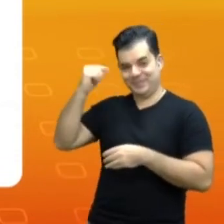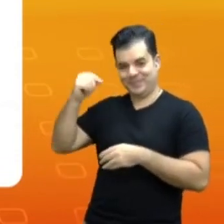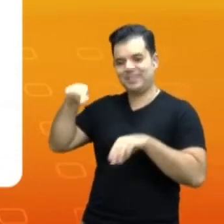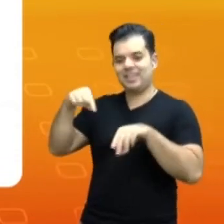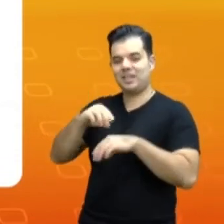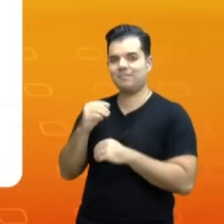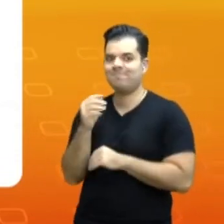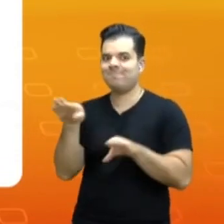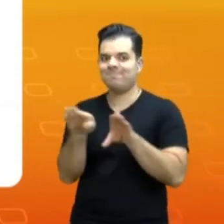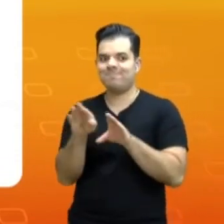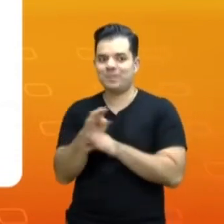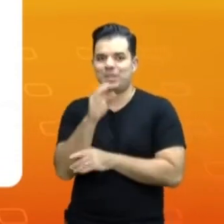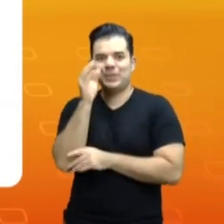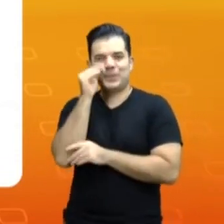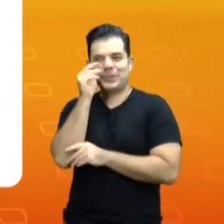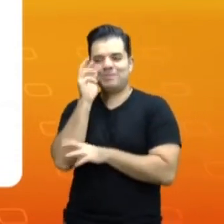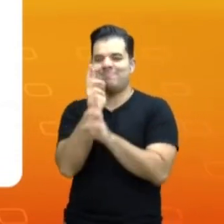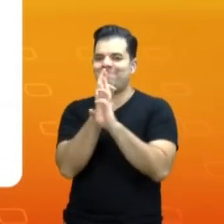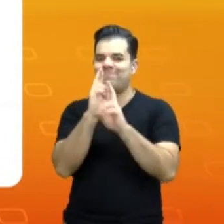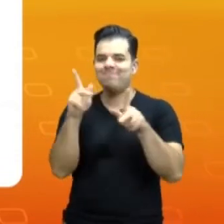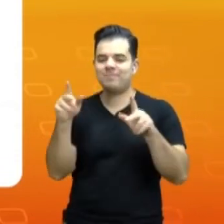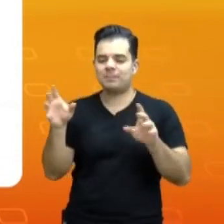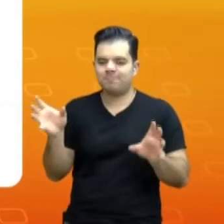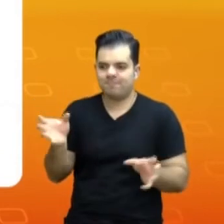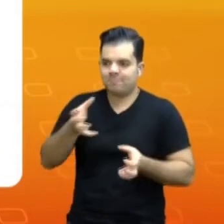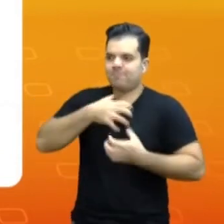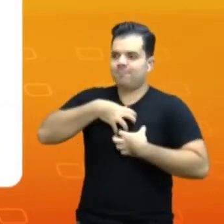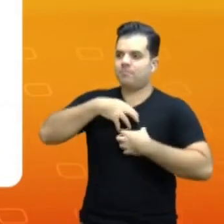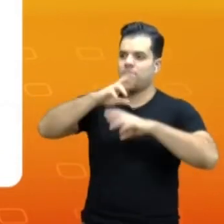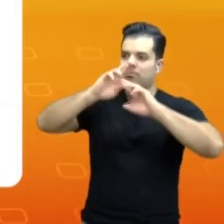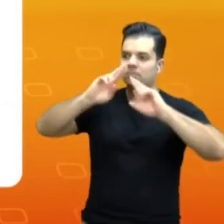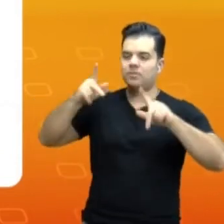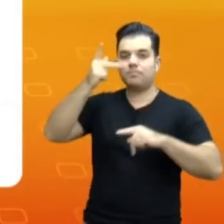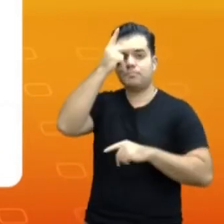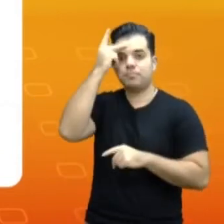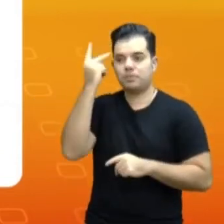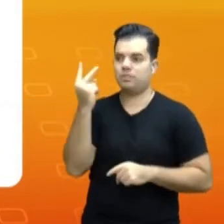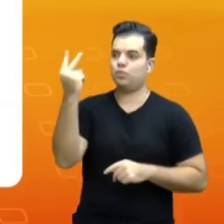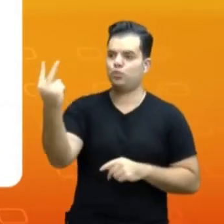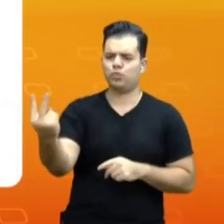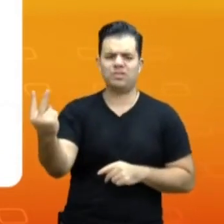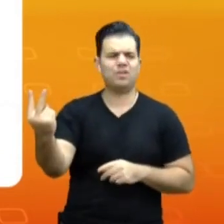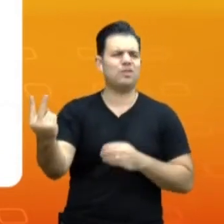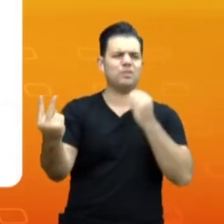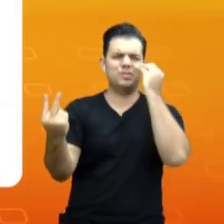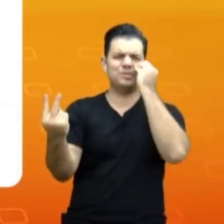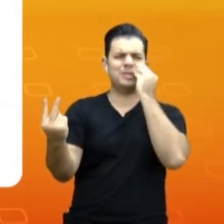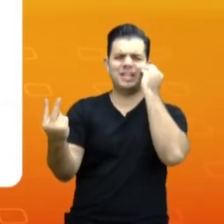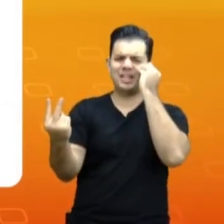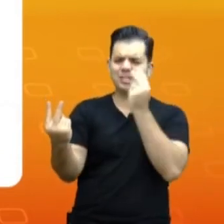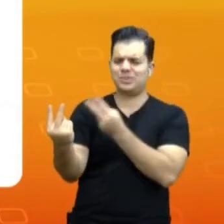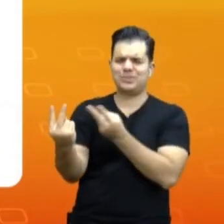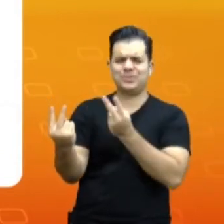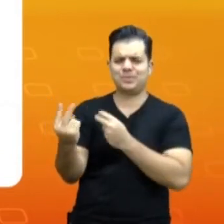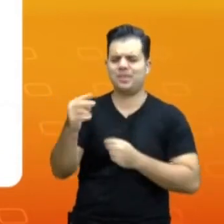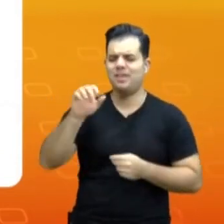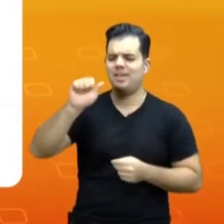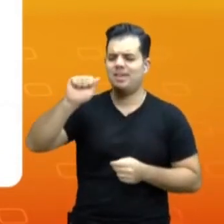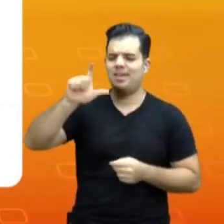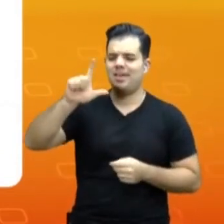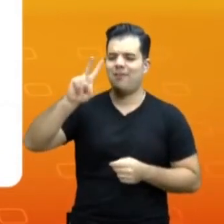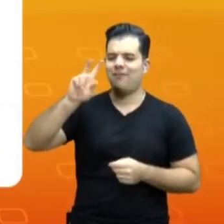foi curioso. Primeiro, o impacto, porque na realidade a gente tinha duas pessoas lá extremamente experientes, né? Álvaro José, Elia Júnior,